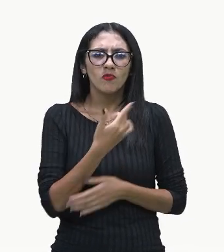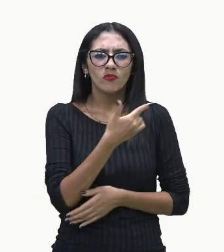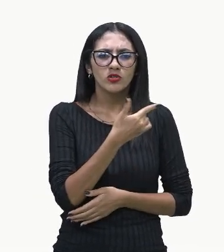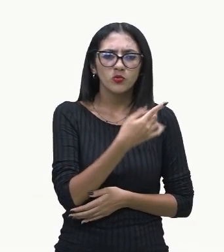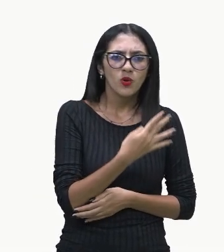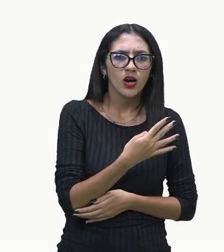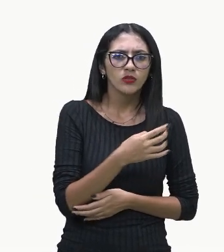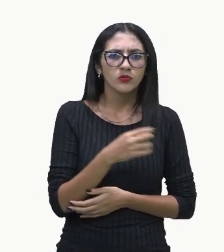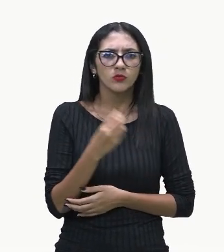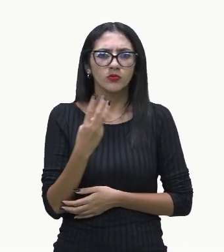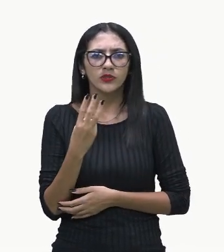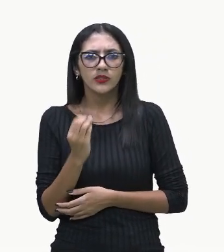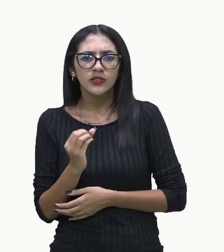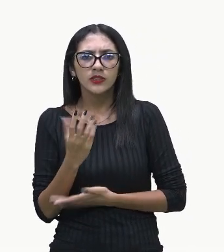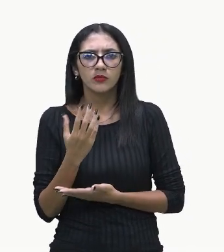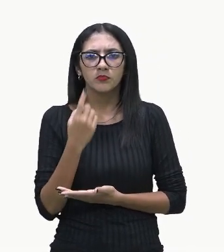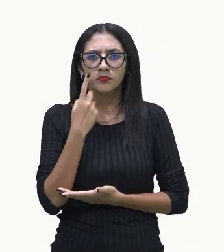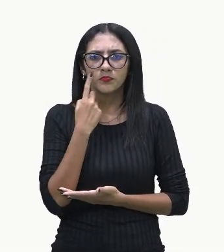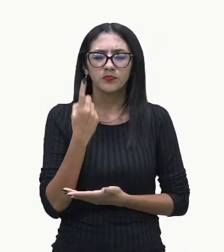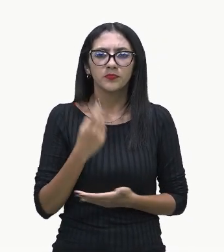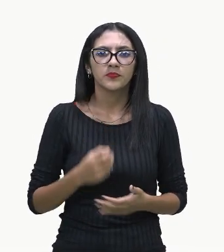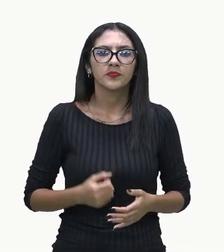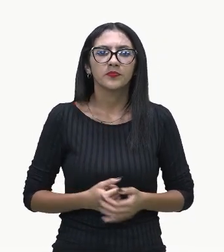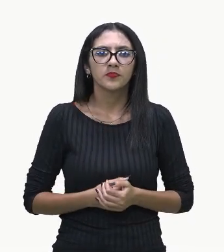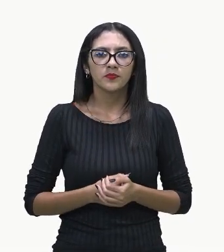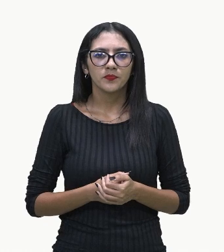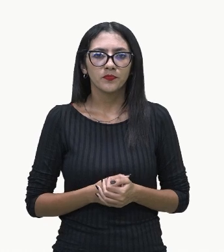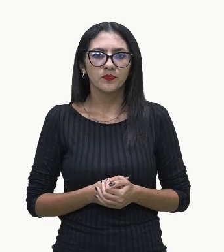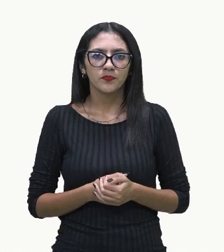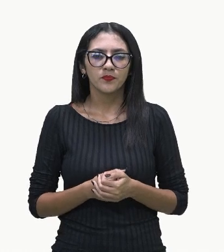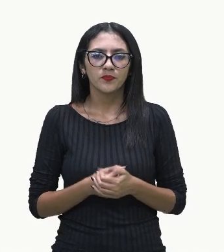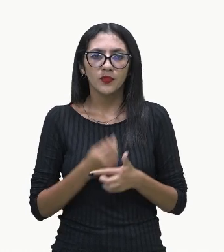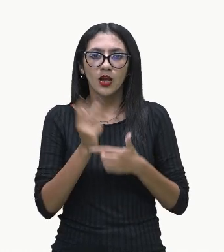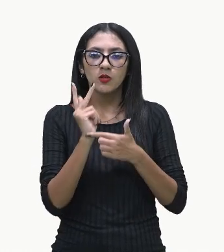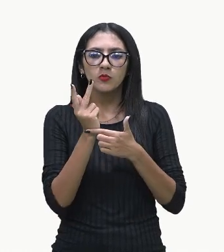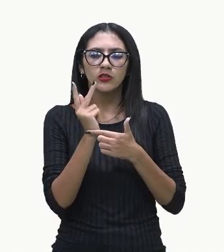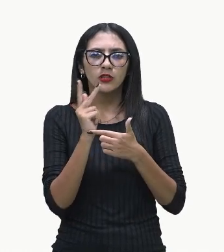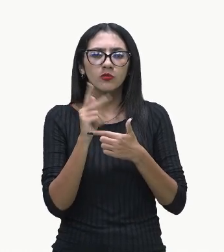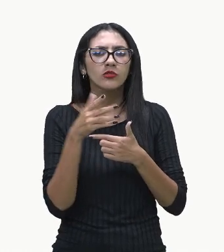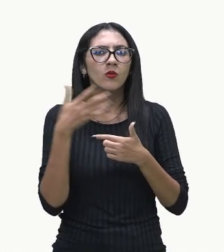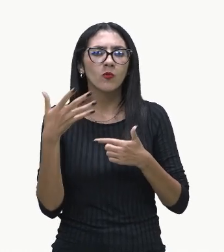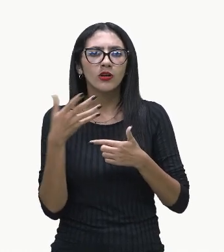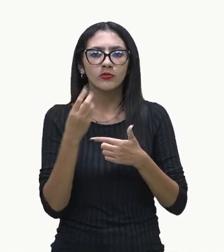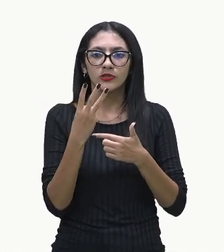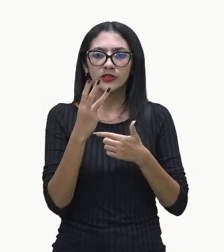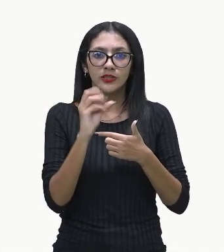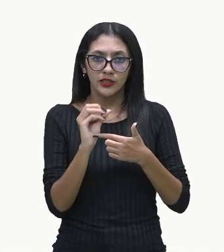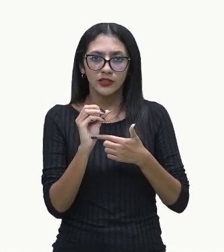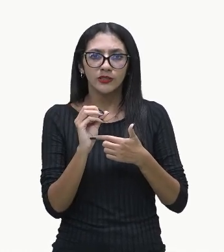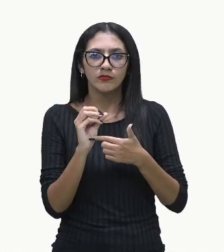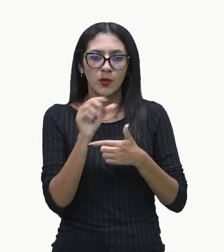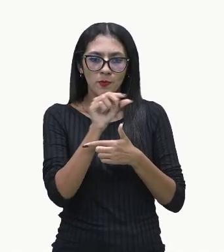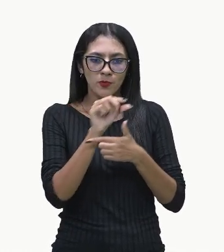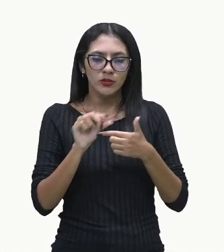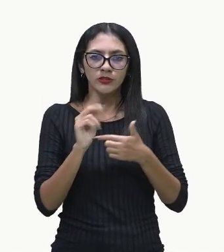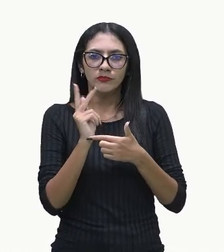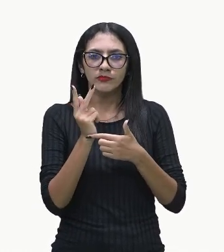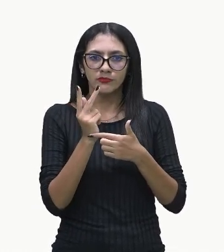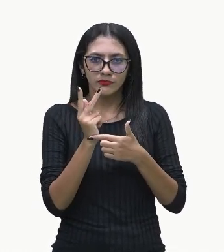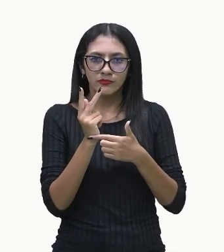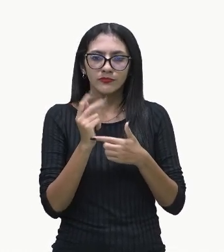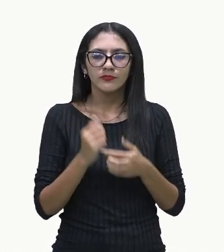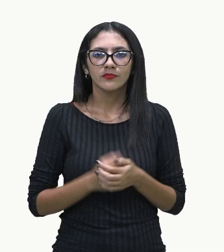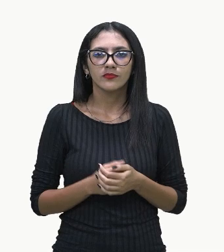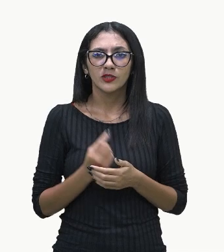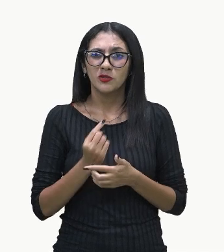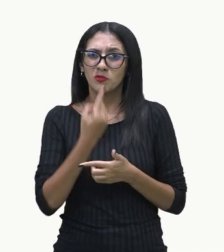Esse valor vem bem daqui, olha. A hipotenusa mede quanto? 30. E um dos catetos